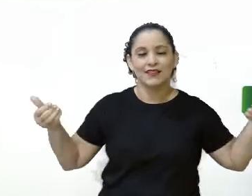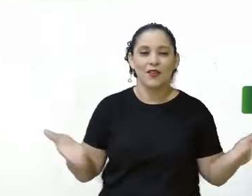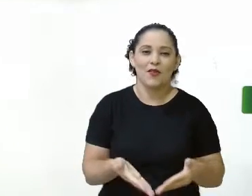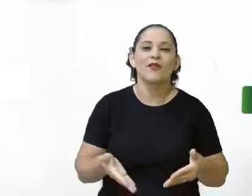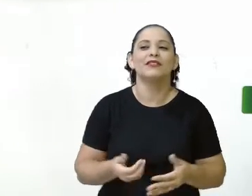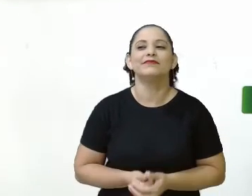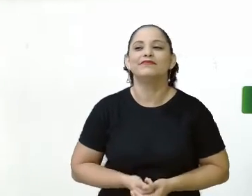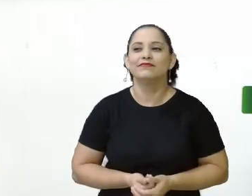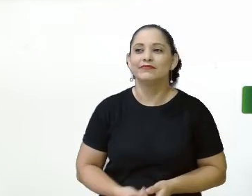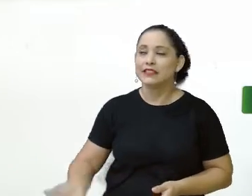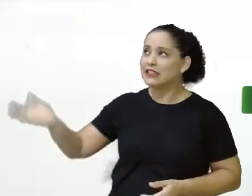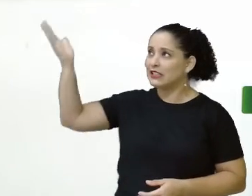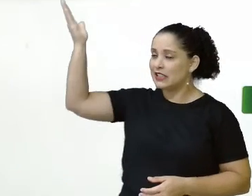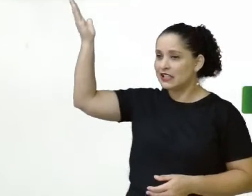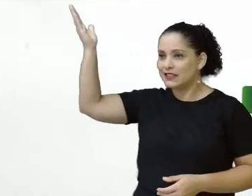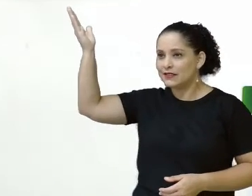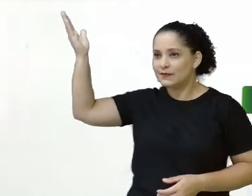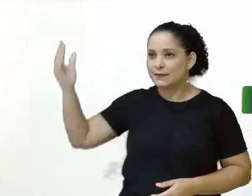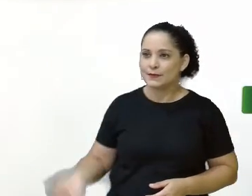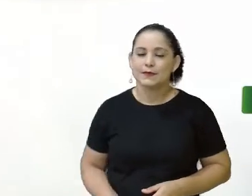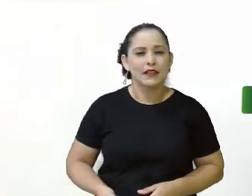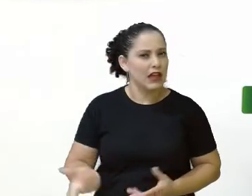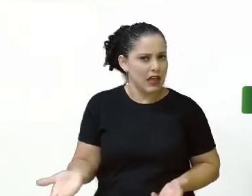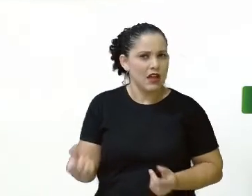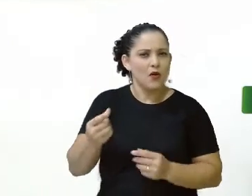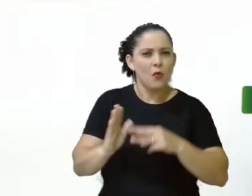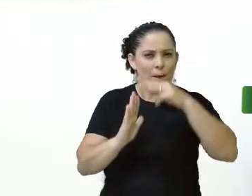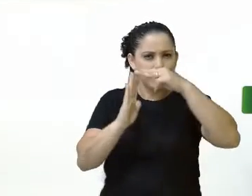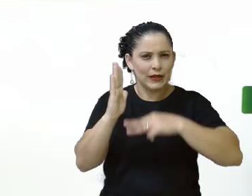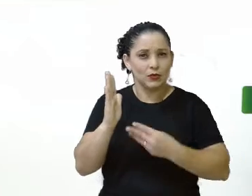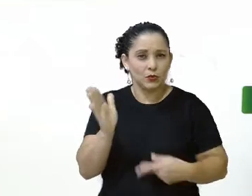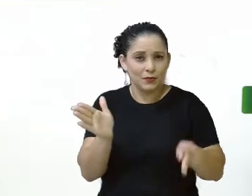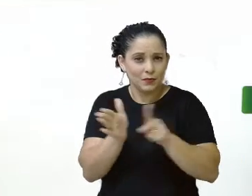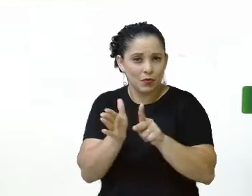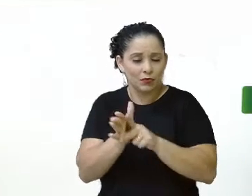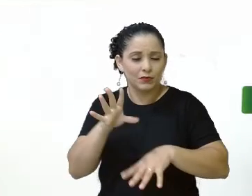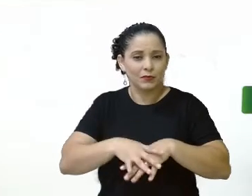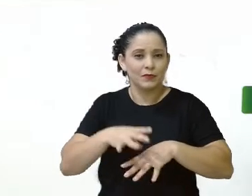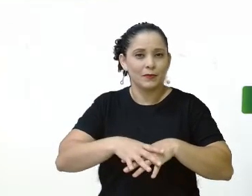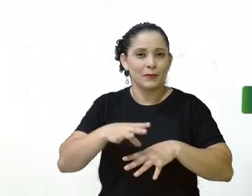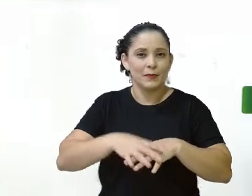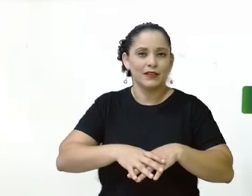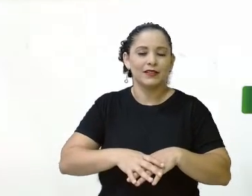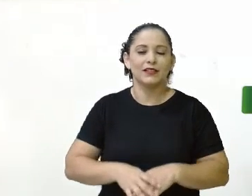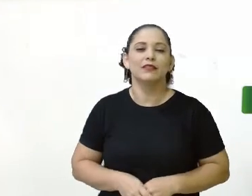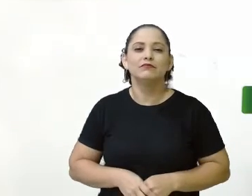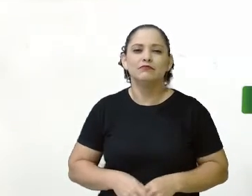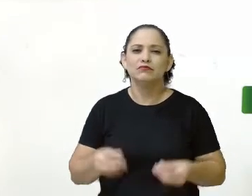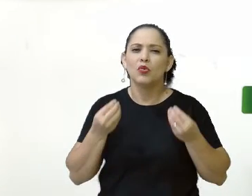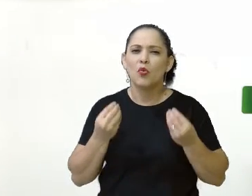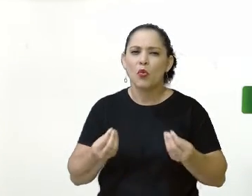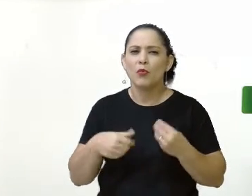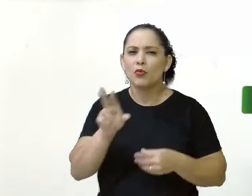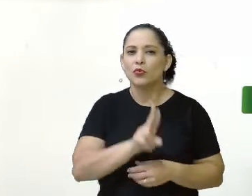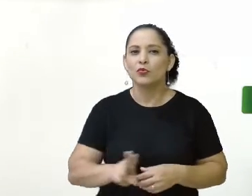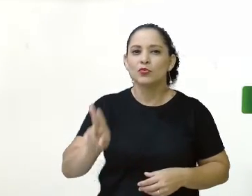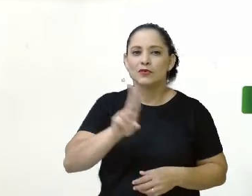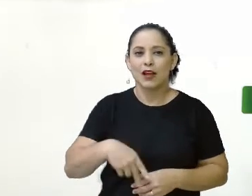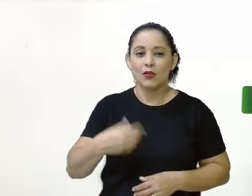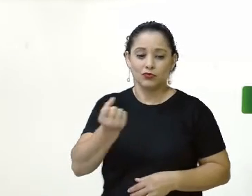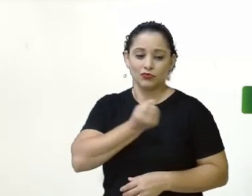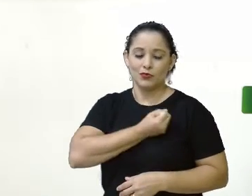E esse é um método convencional. Método da chave, onde a gente vai utilizar os